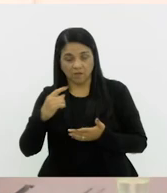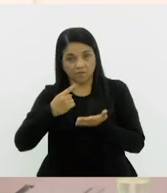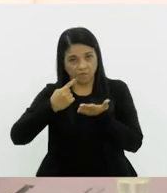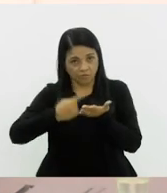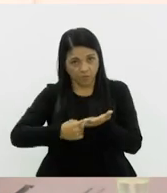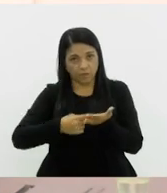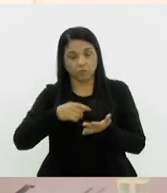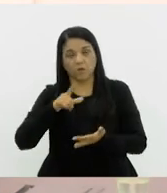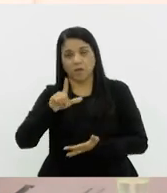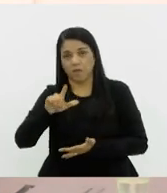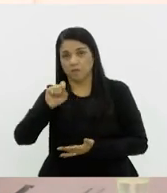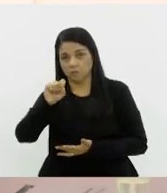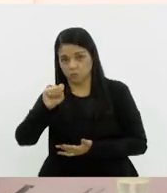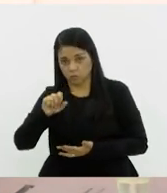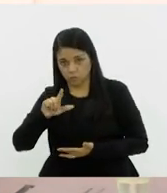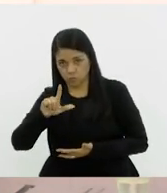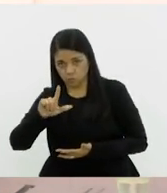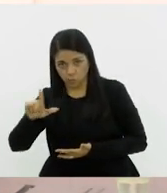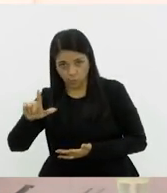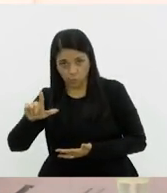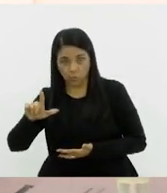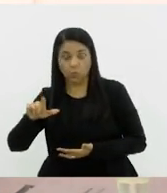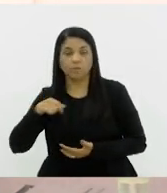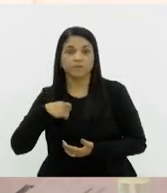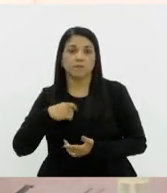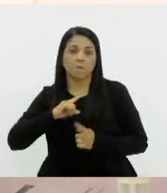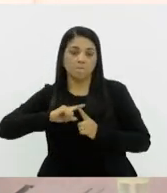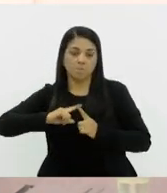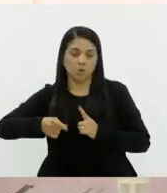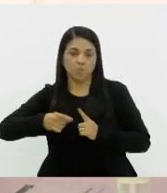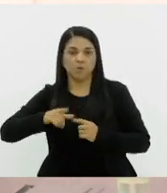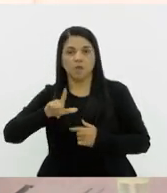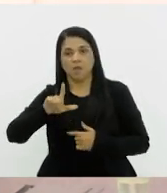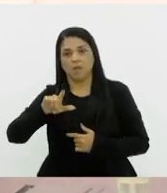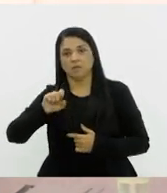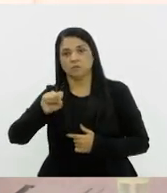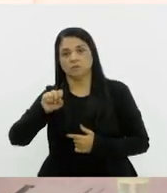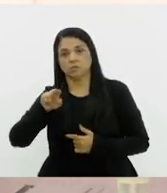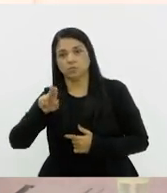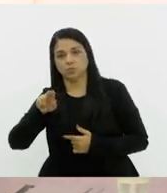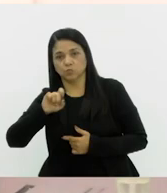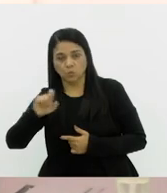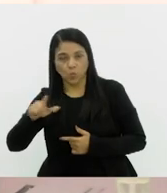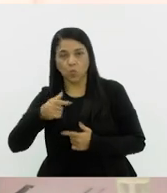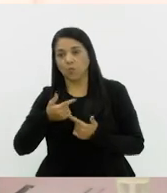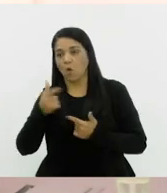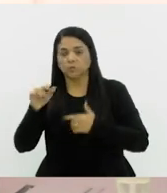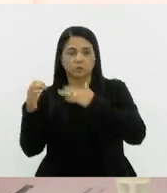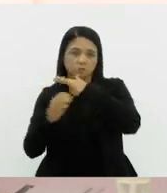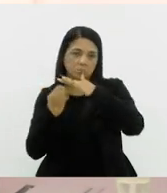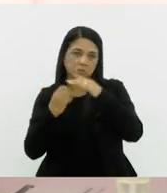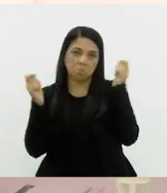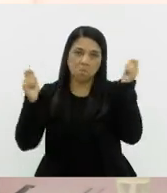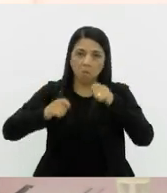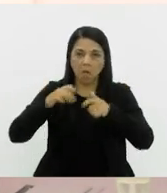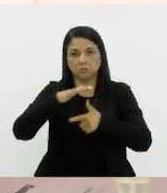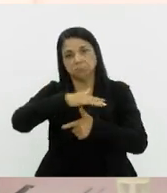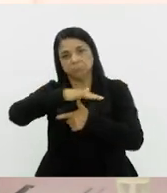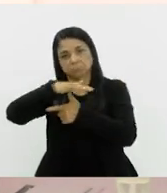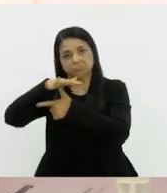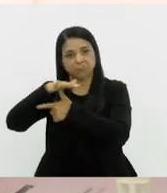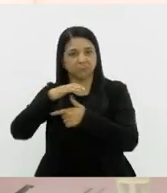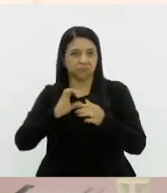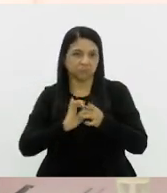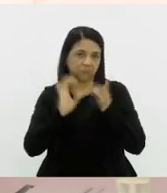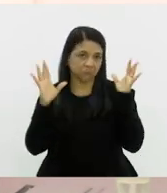a LSU, seria injusto proibir a LSU quando as outras empresas poderiam voar. Faz lógica, é absurdo, mas faz lógica.